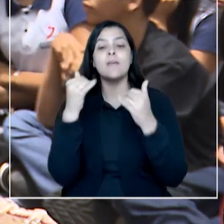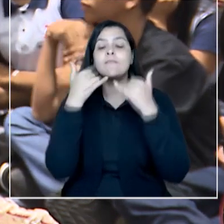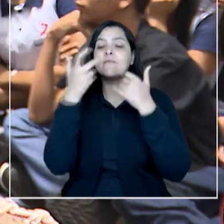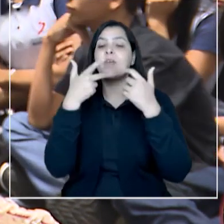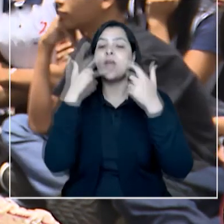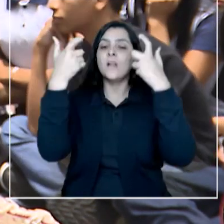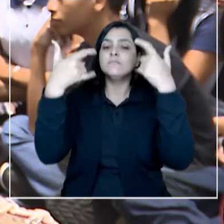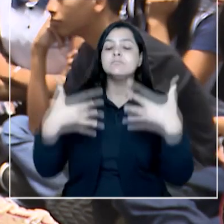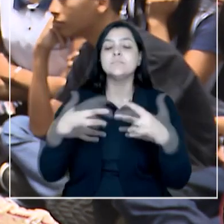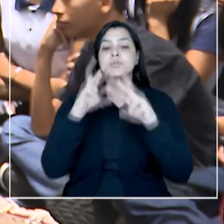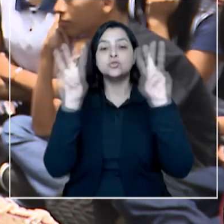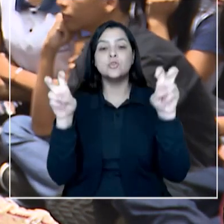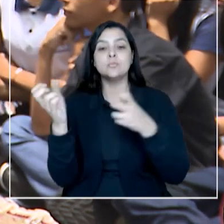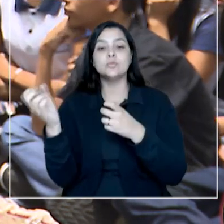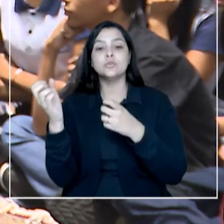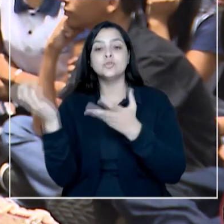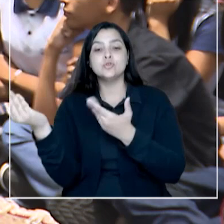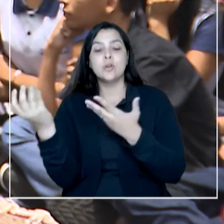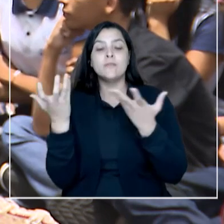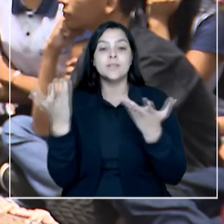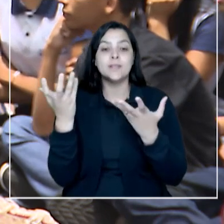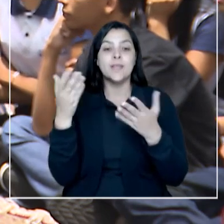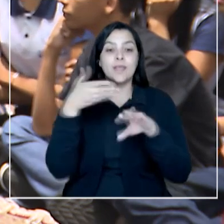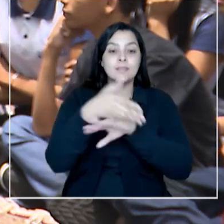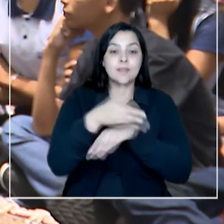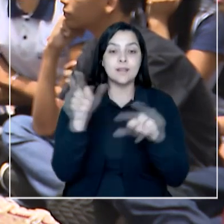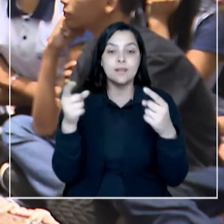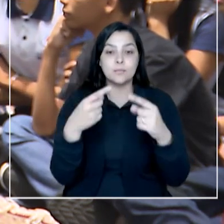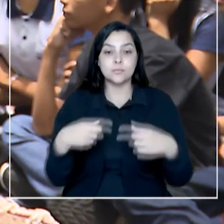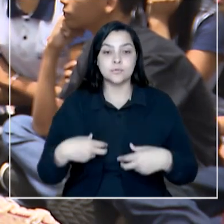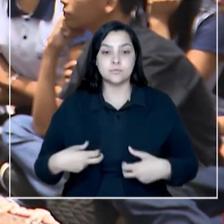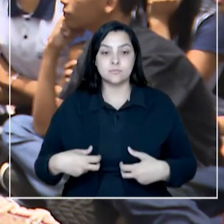chegou e fazer o que você faz hoje. Como DJ?